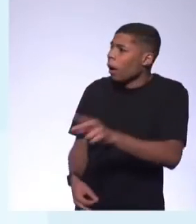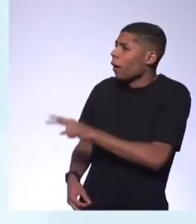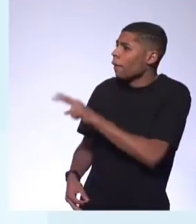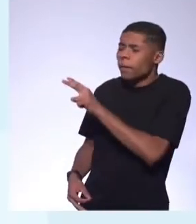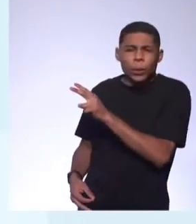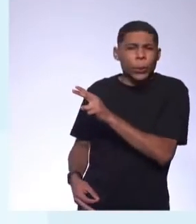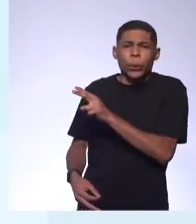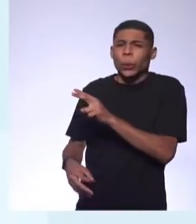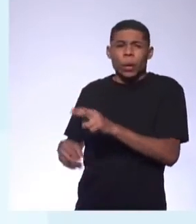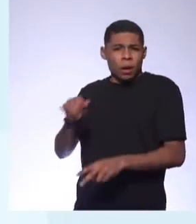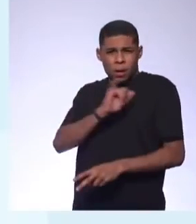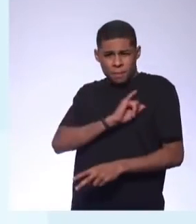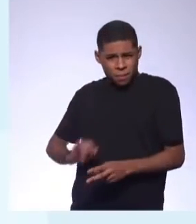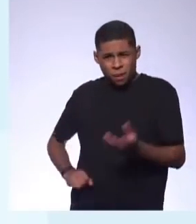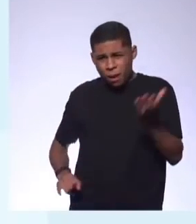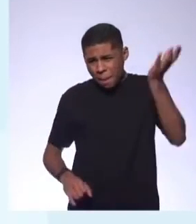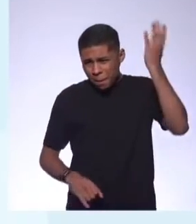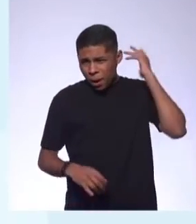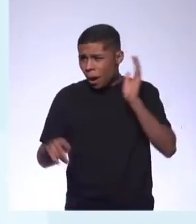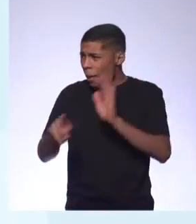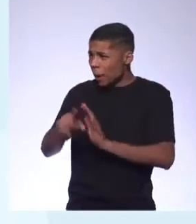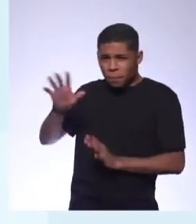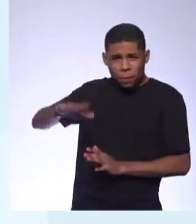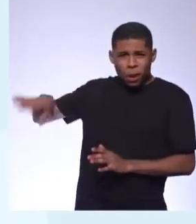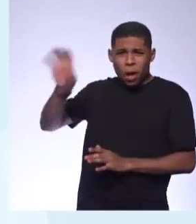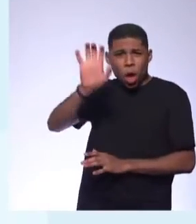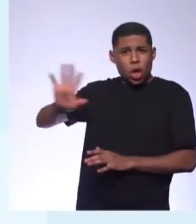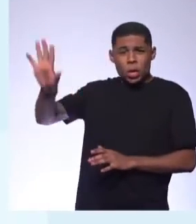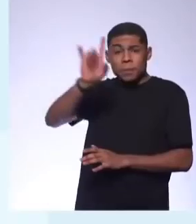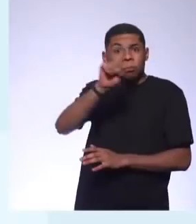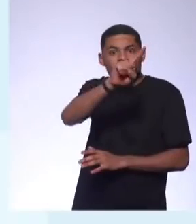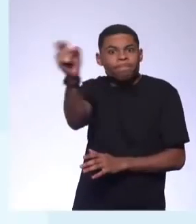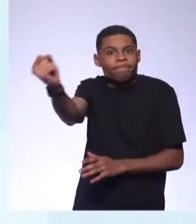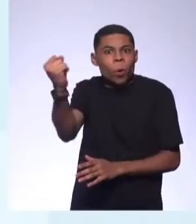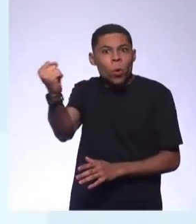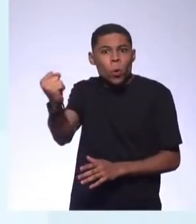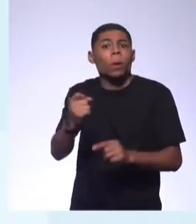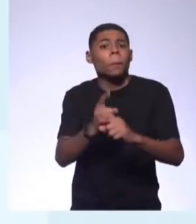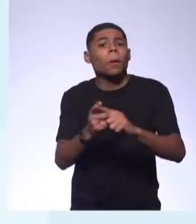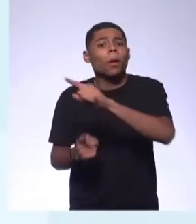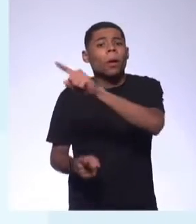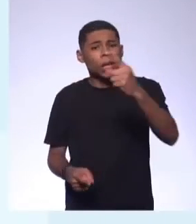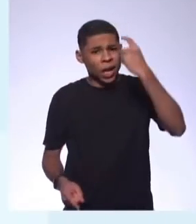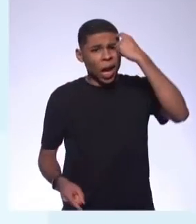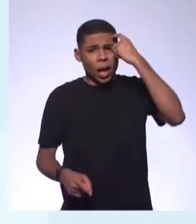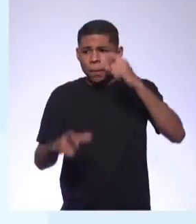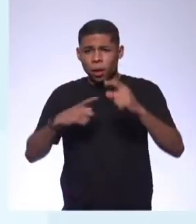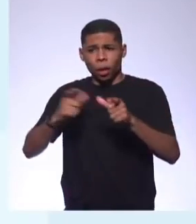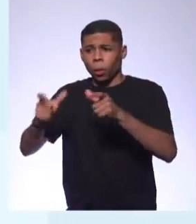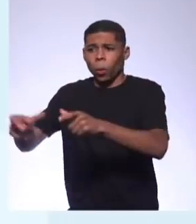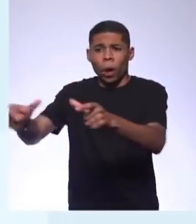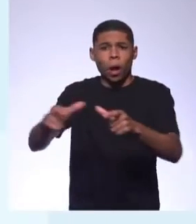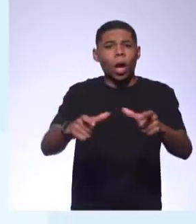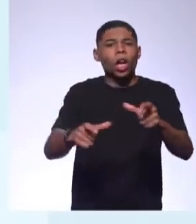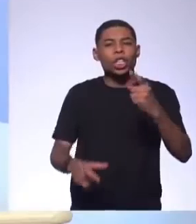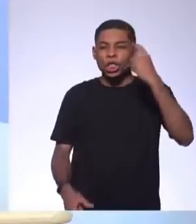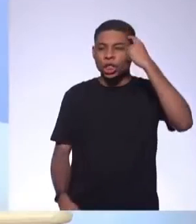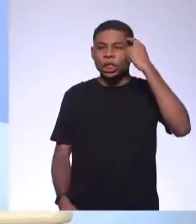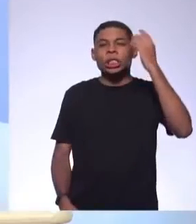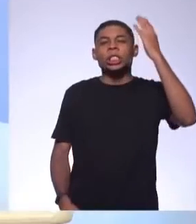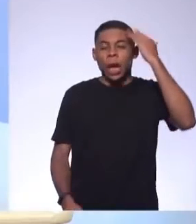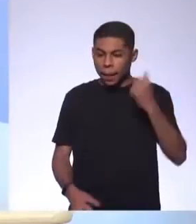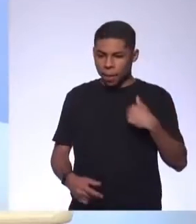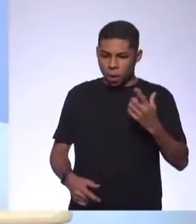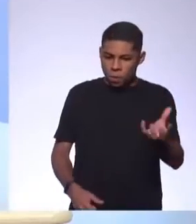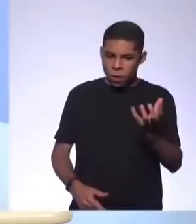poder imperialista dos europeus, porque eles sabiam que nesses territórios havia aquilo